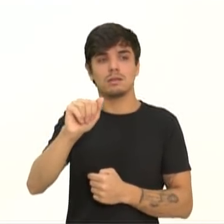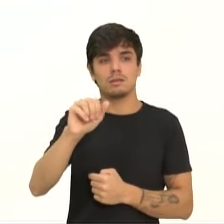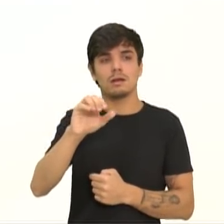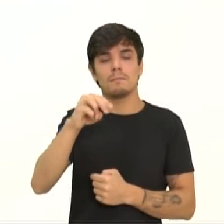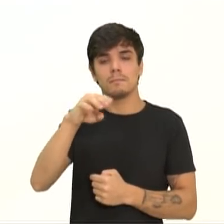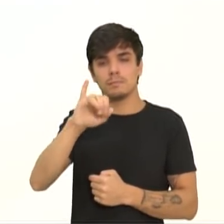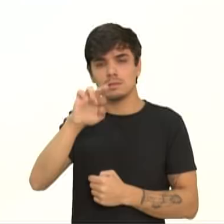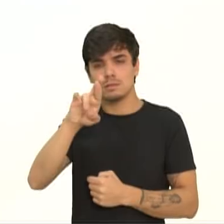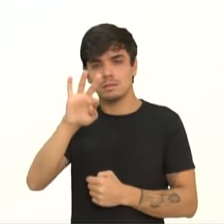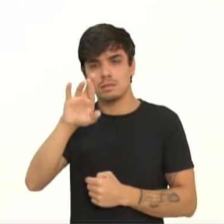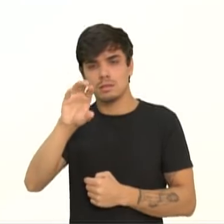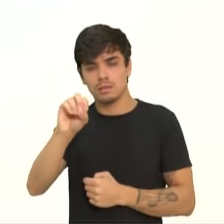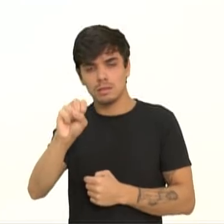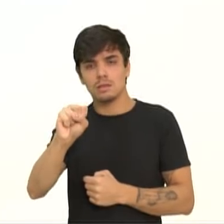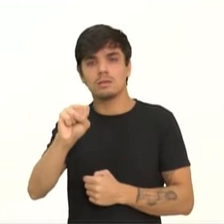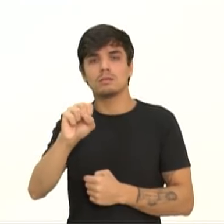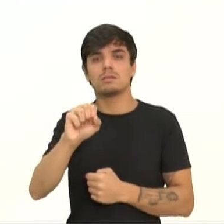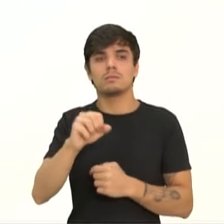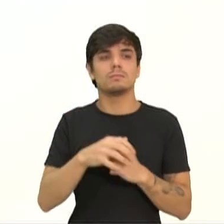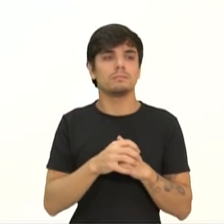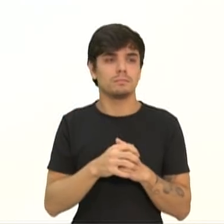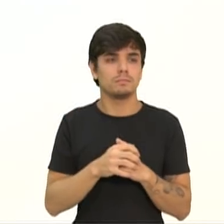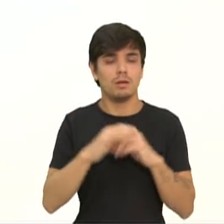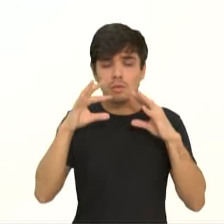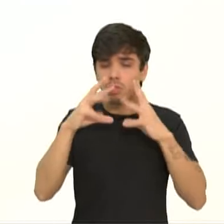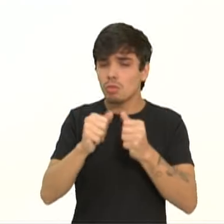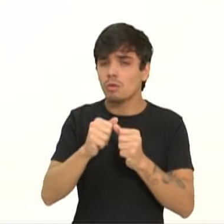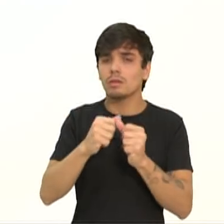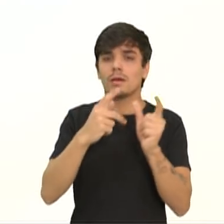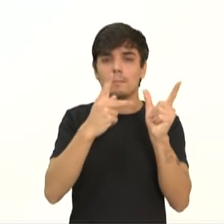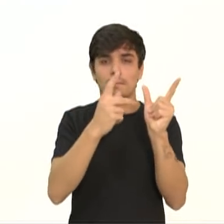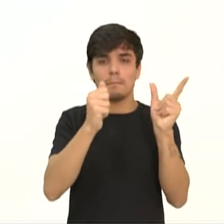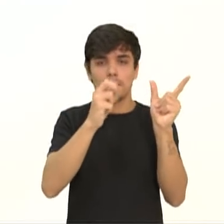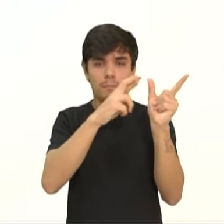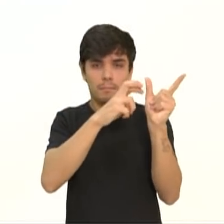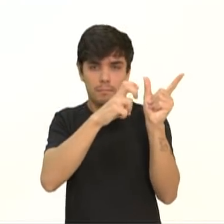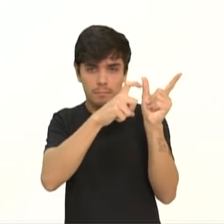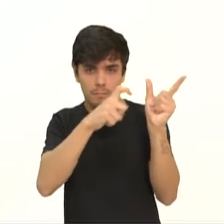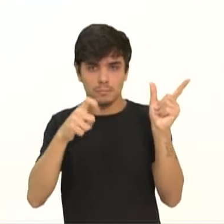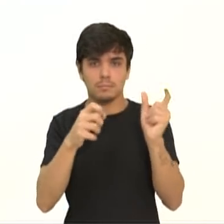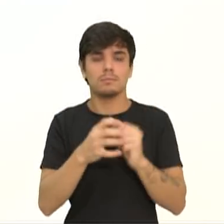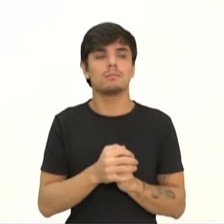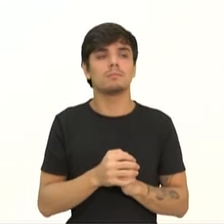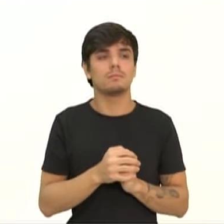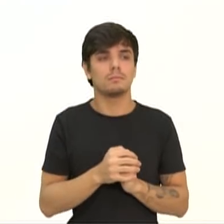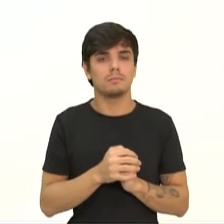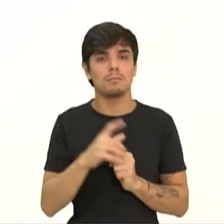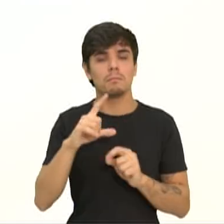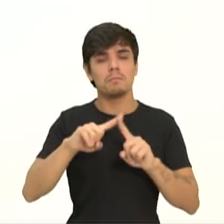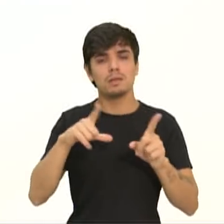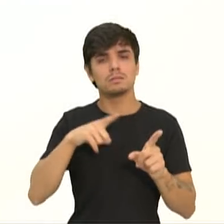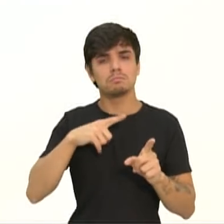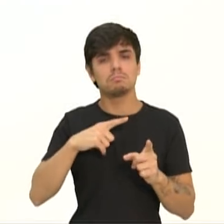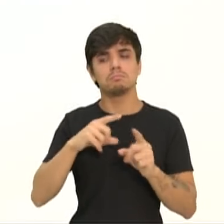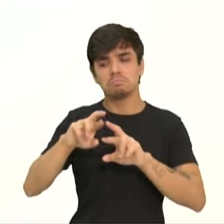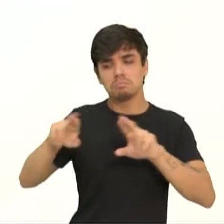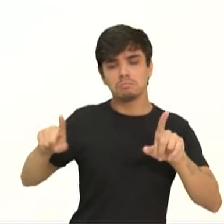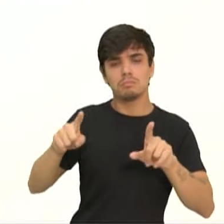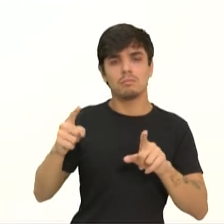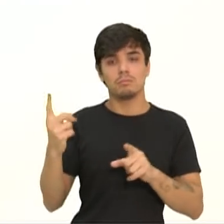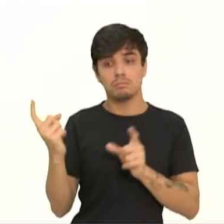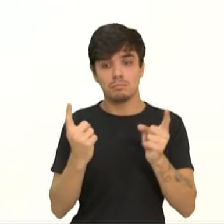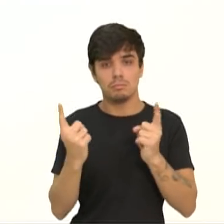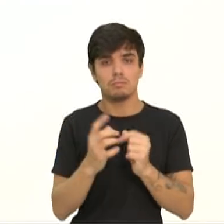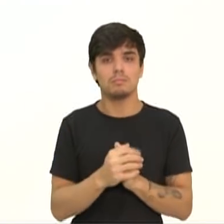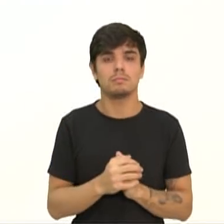e cheia. Todas são paroxítonas, acabamos de anotar. É uma semelhança. Mas há uma diferença também entre